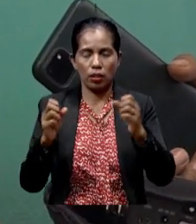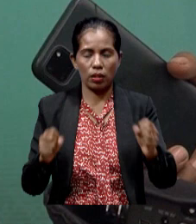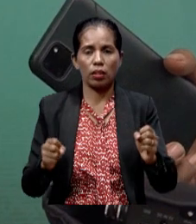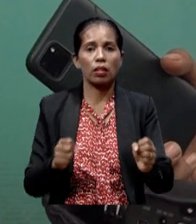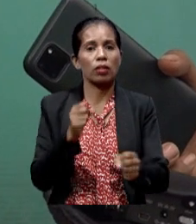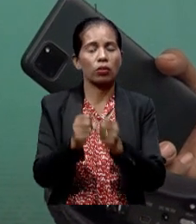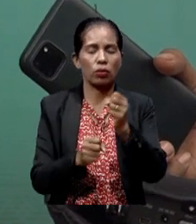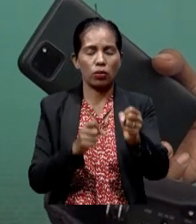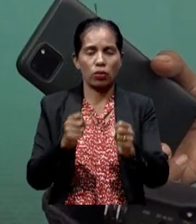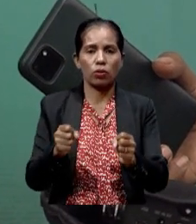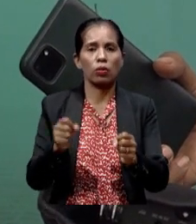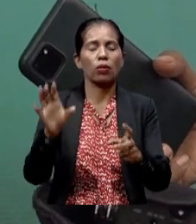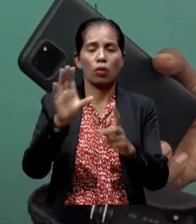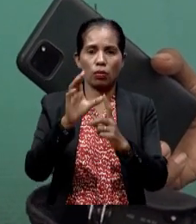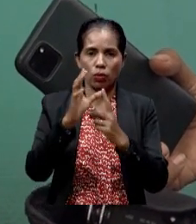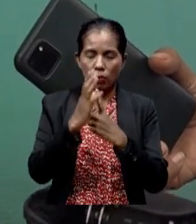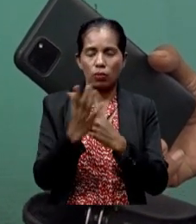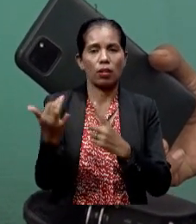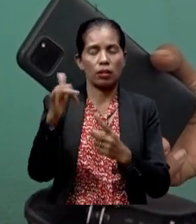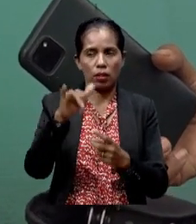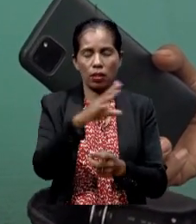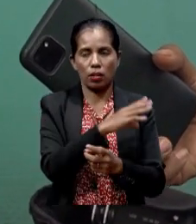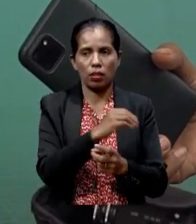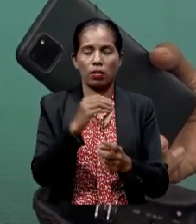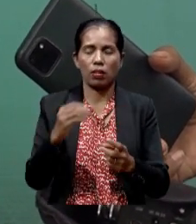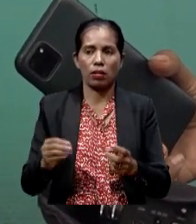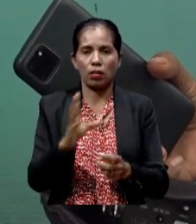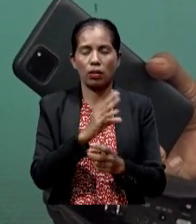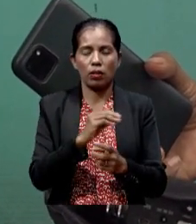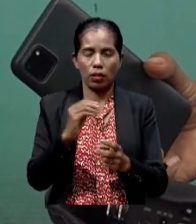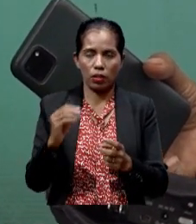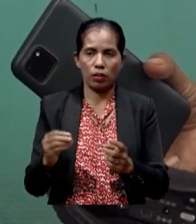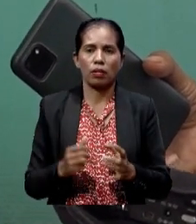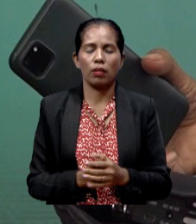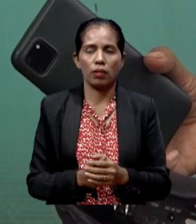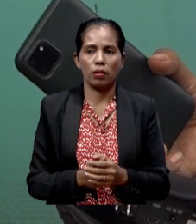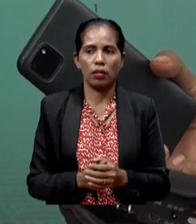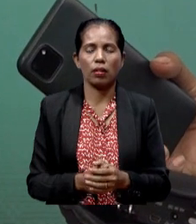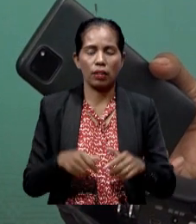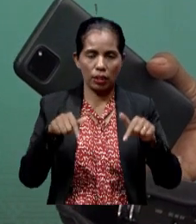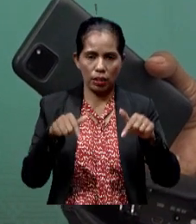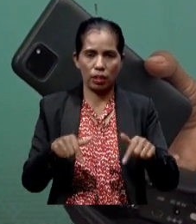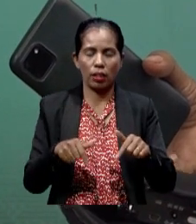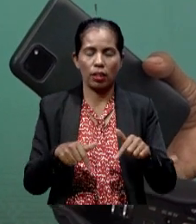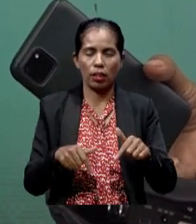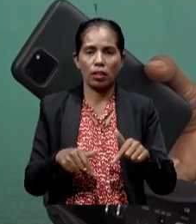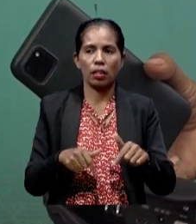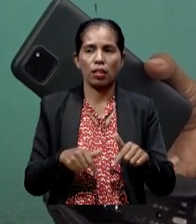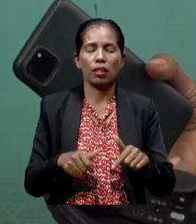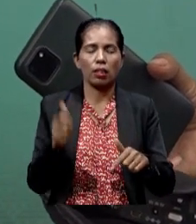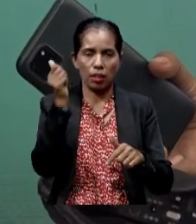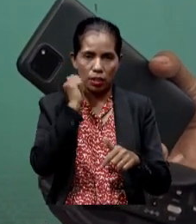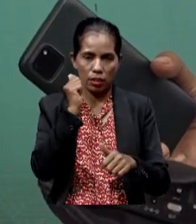Sira. Mas bem, mostro as entidades setoriais né, que existem na